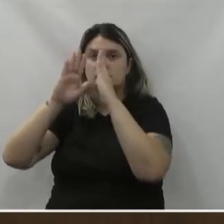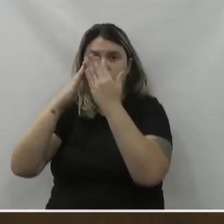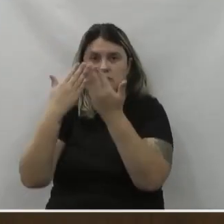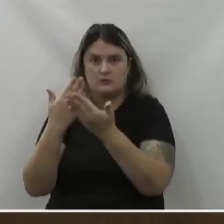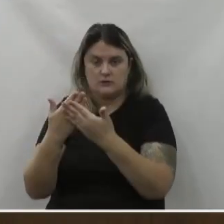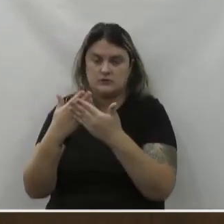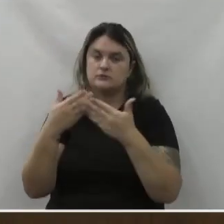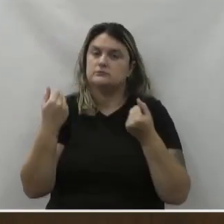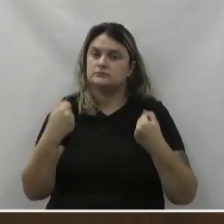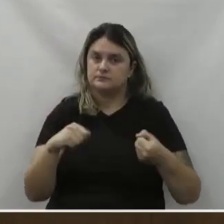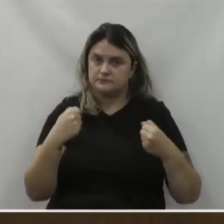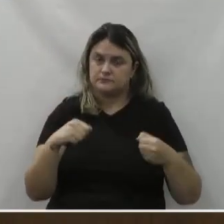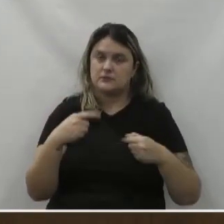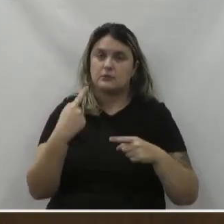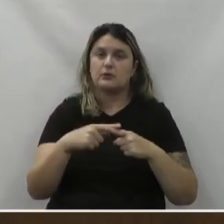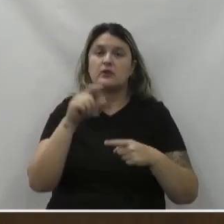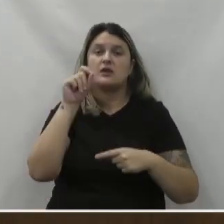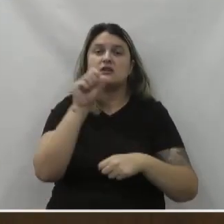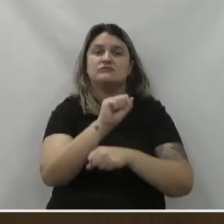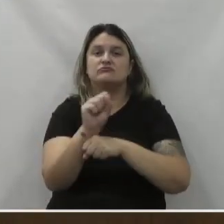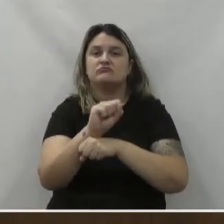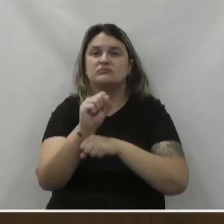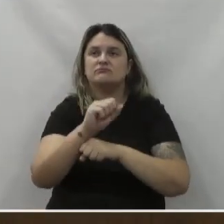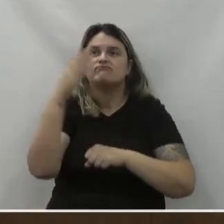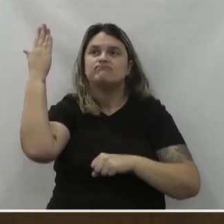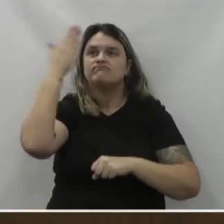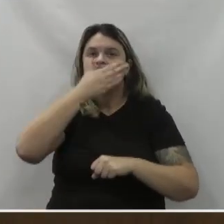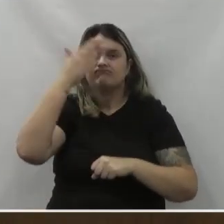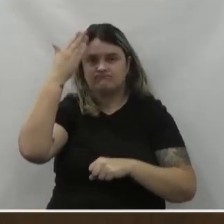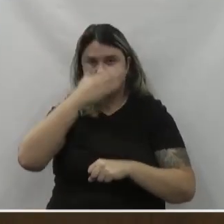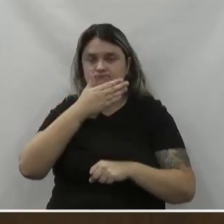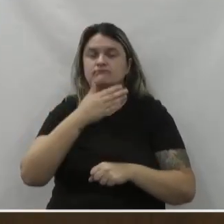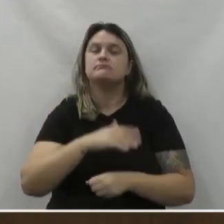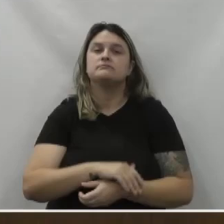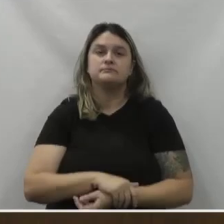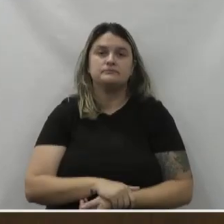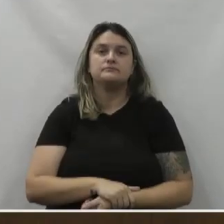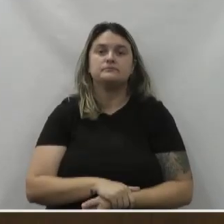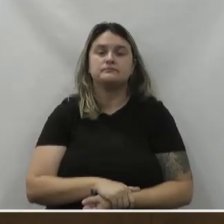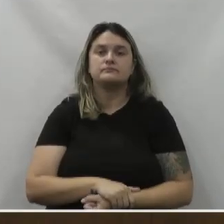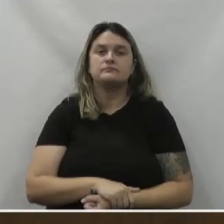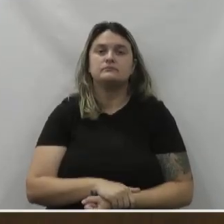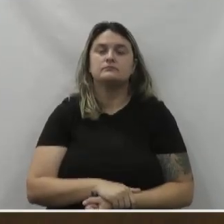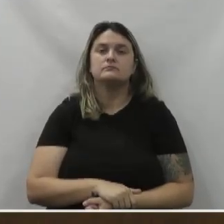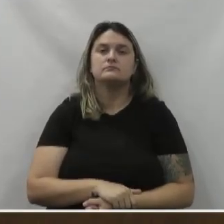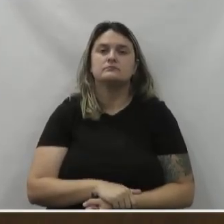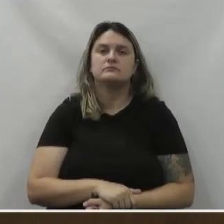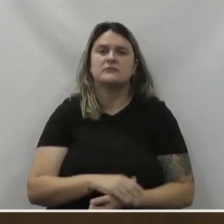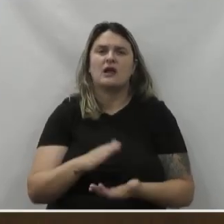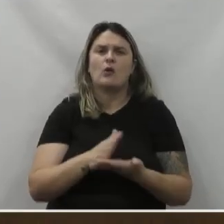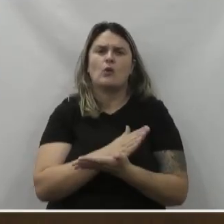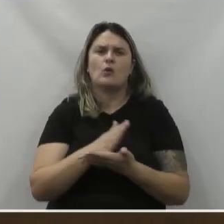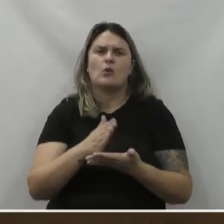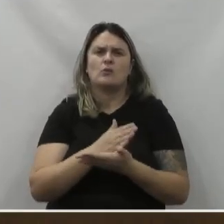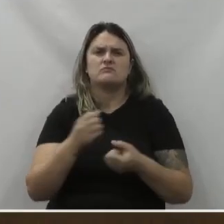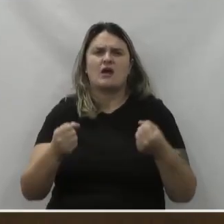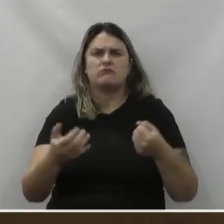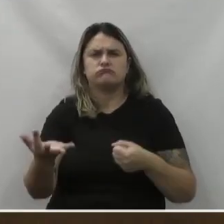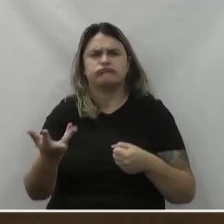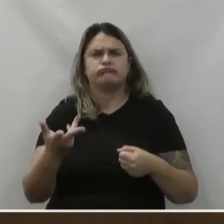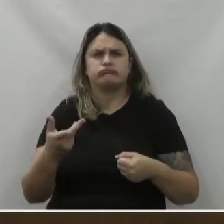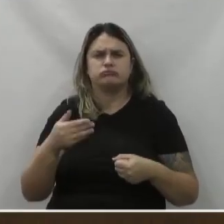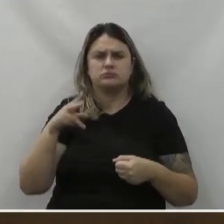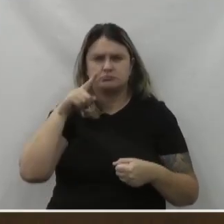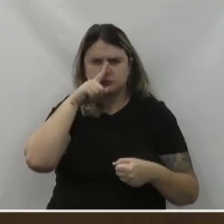necessária, uma vez que, conforme informado a este vereador, alguns veículos trafegam em alta velocidade